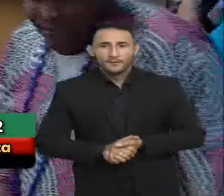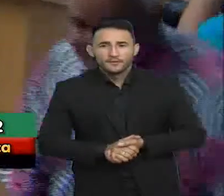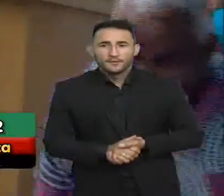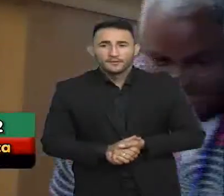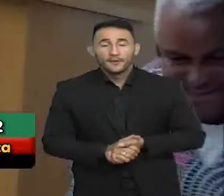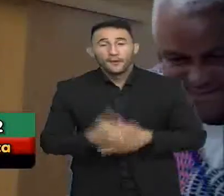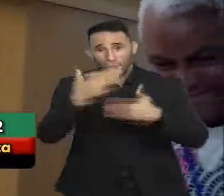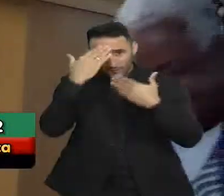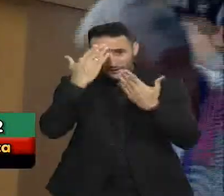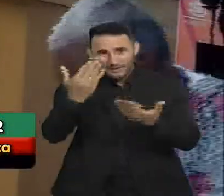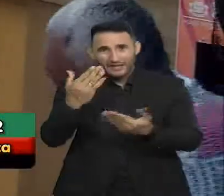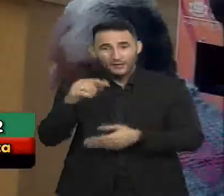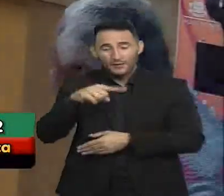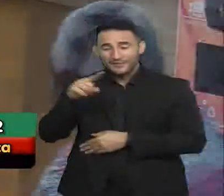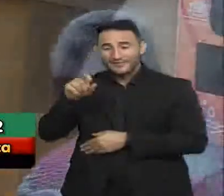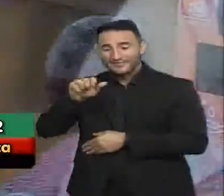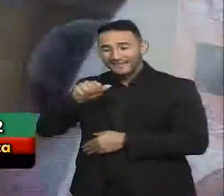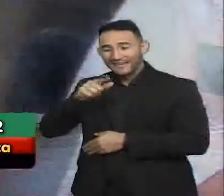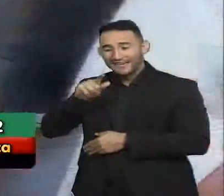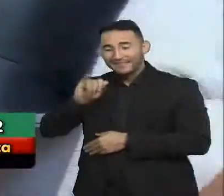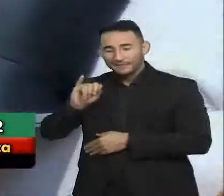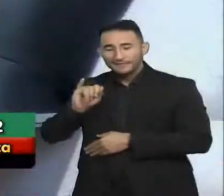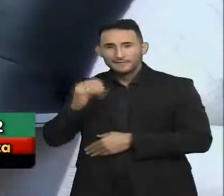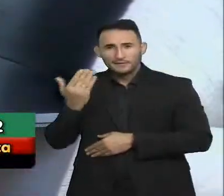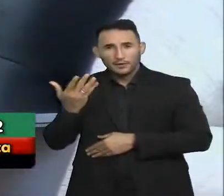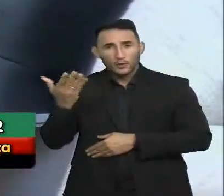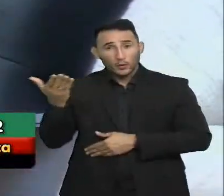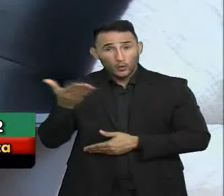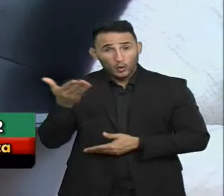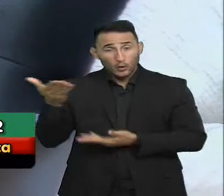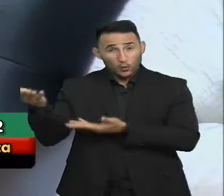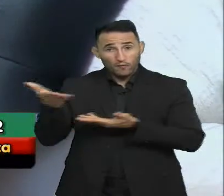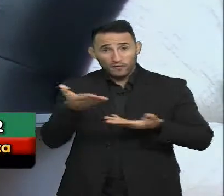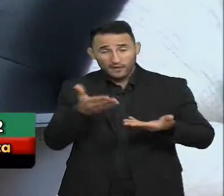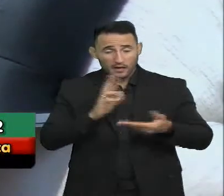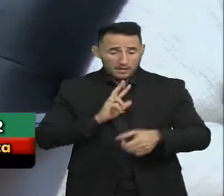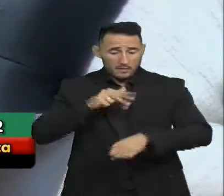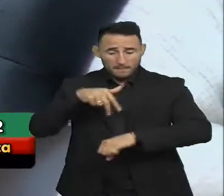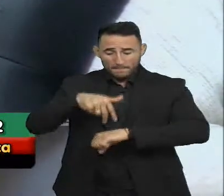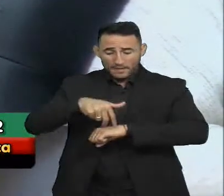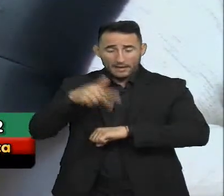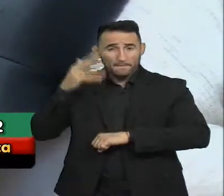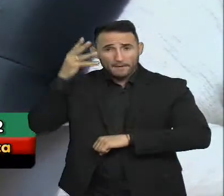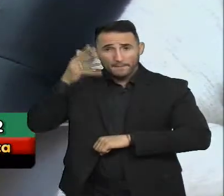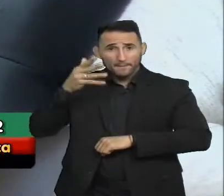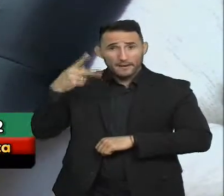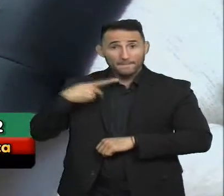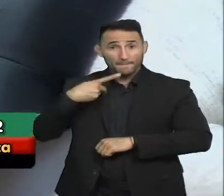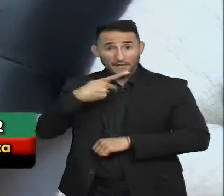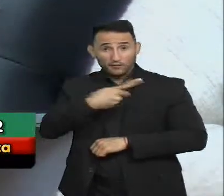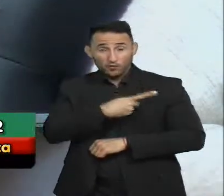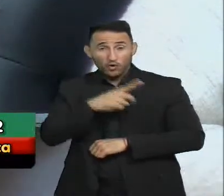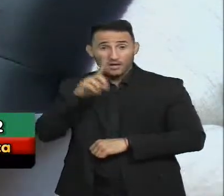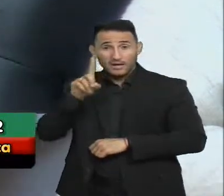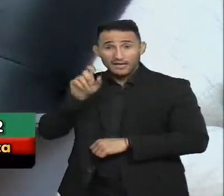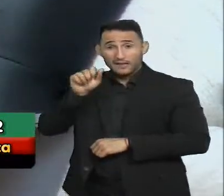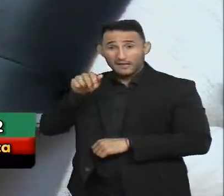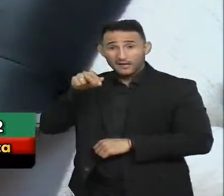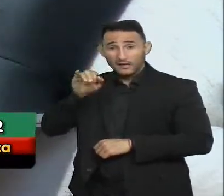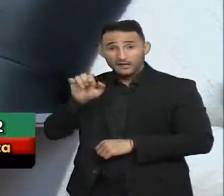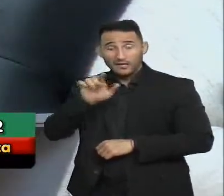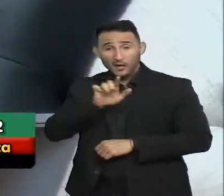Muito obrigada, Zazi. Gostaria de convidar, para fazer uso da palavra, o pastor Daniel, da Igreja Luterana